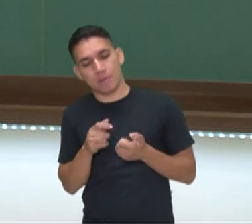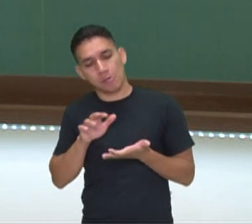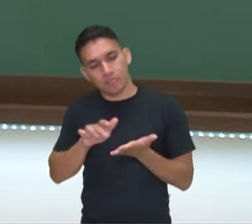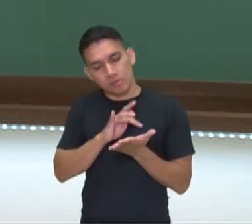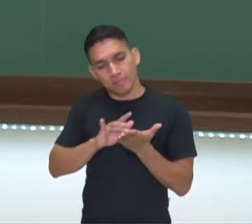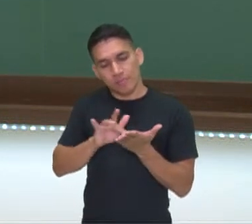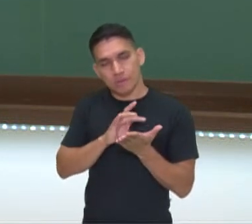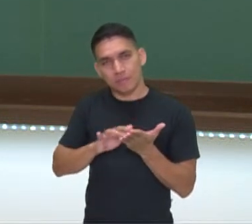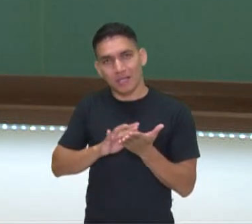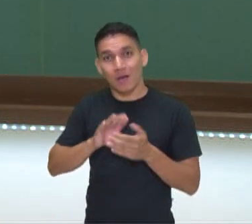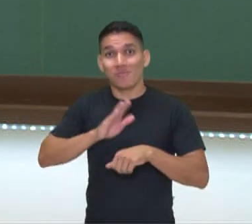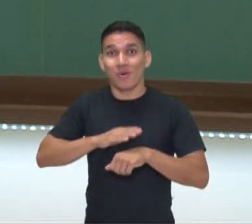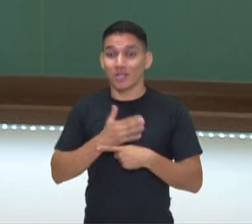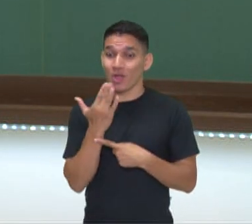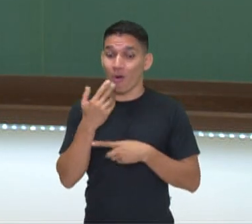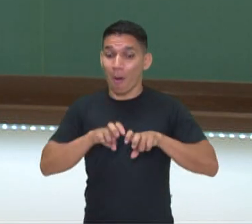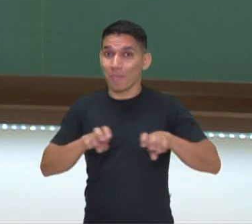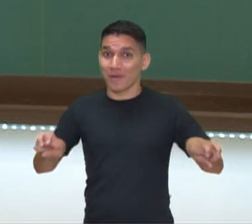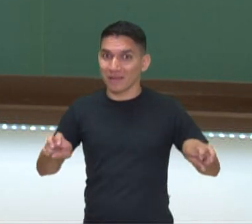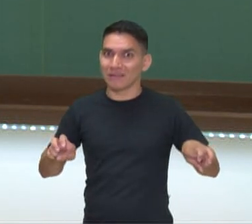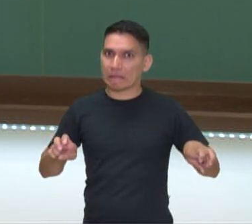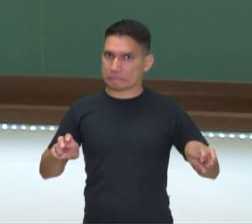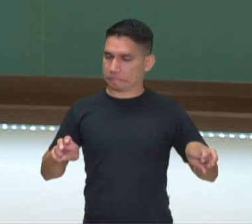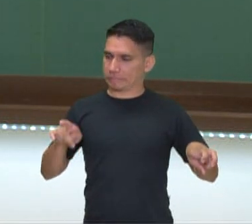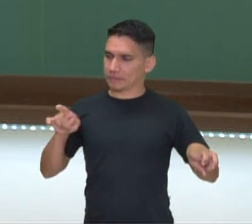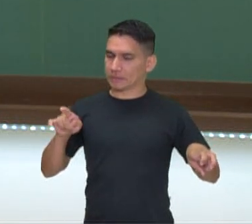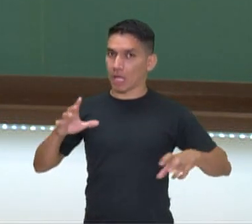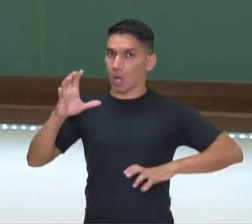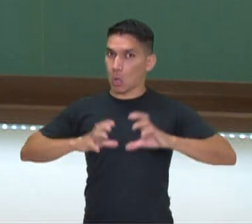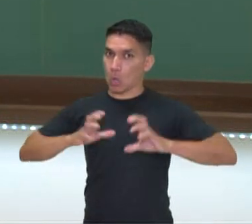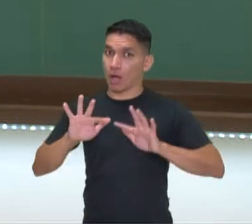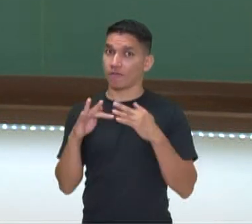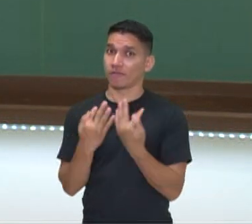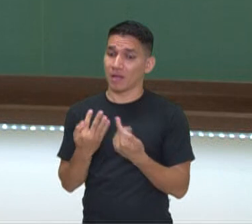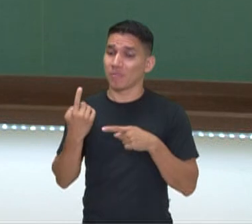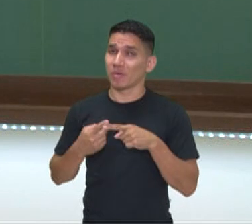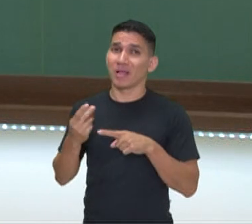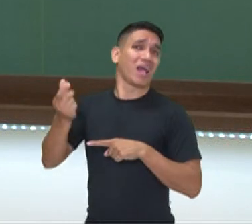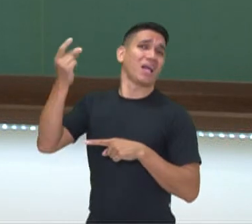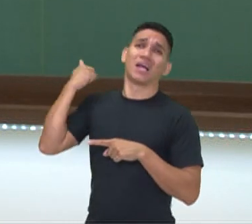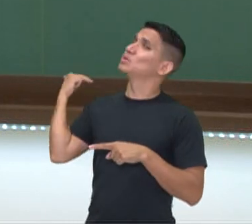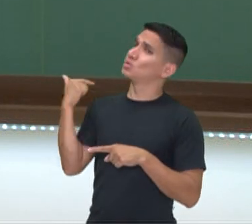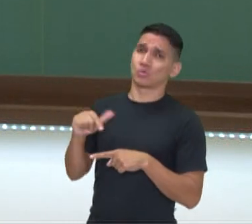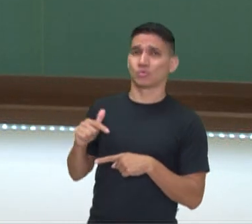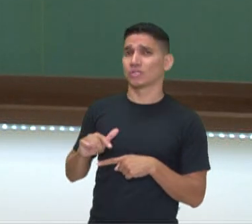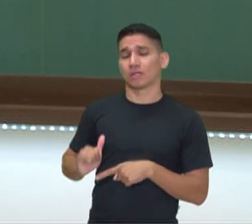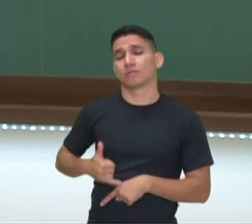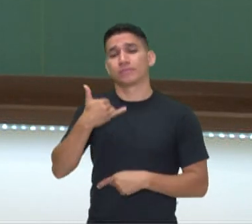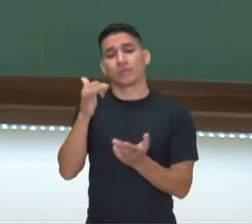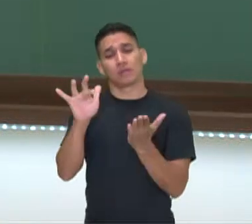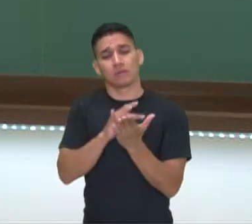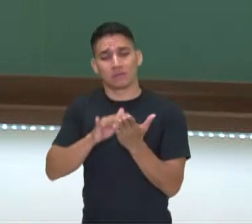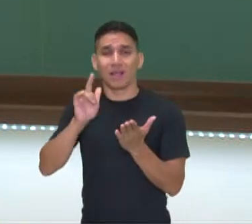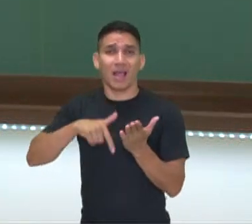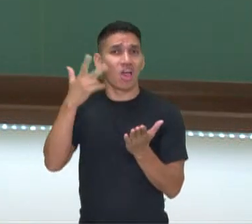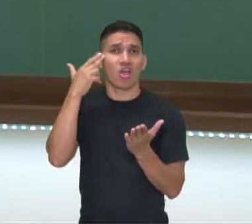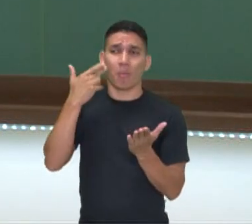uma discussão grande nas famílias. Por quê? Porque os nossos avós, eles não tinham celular, não era algo